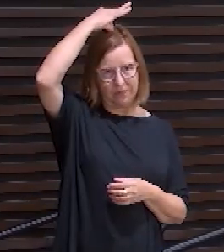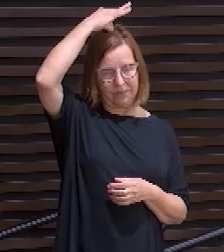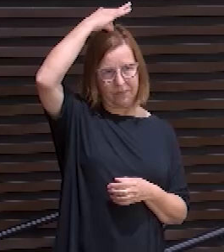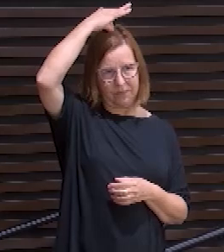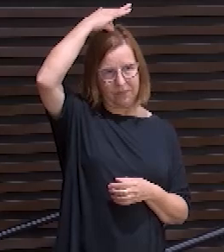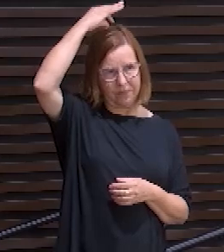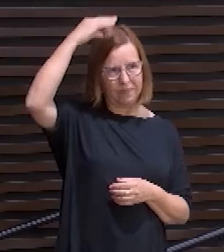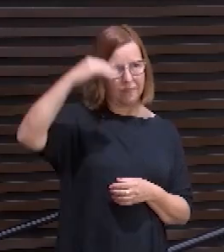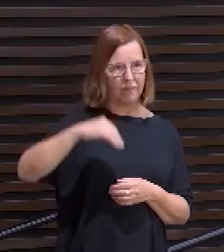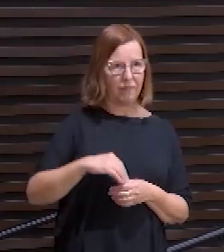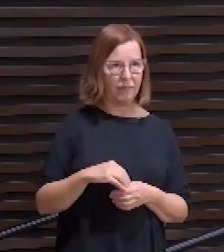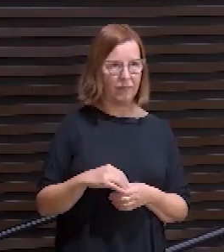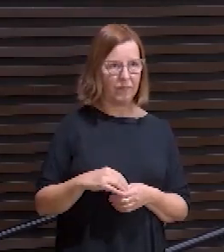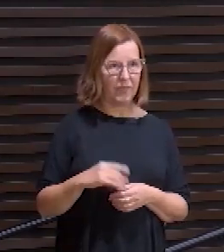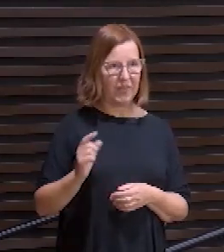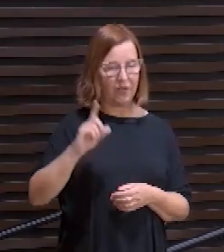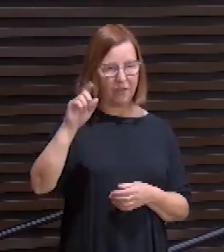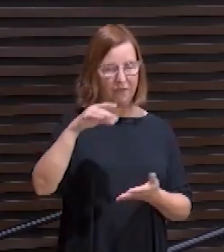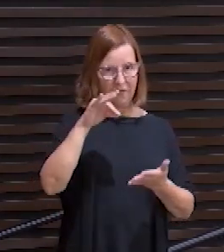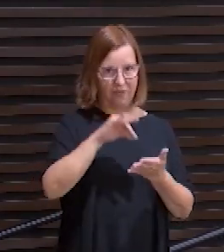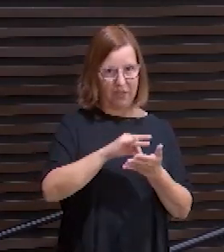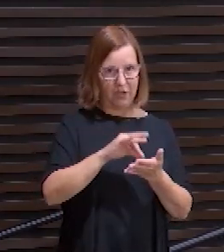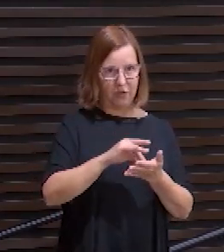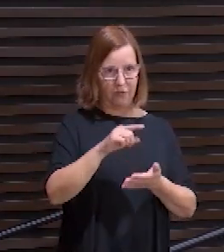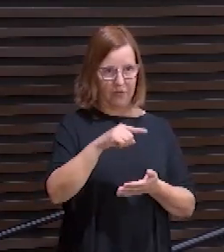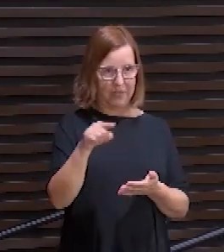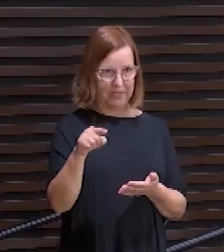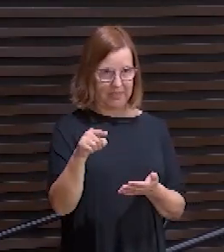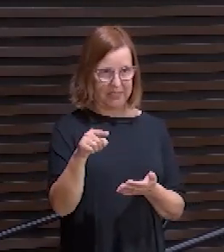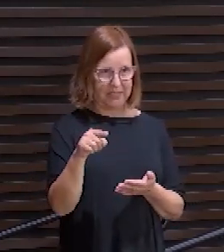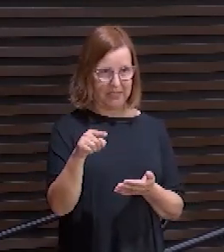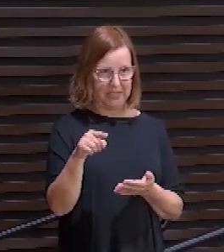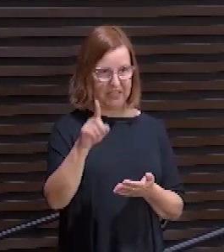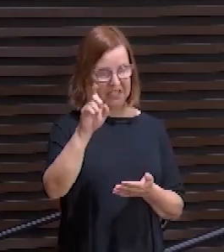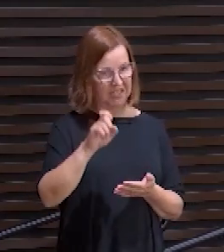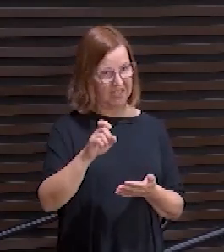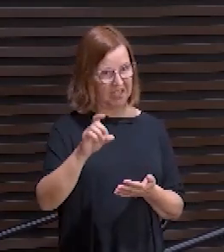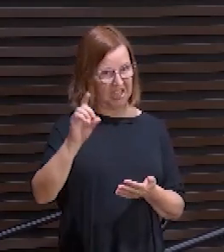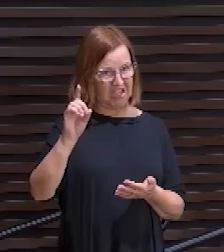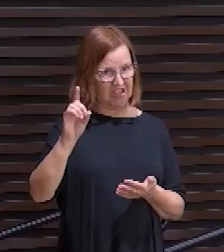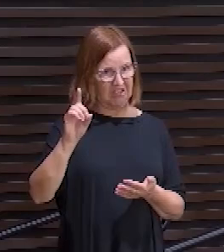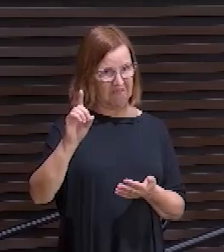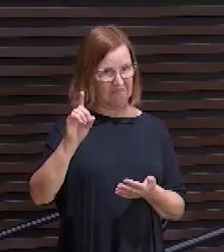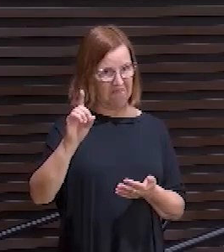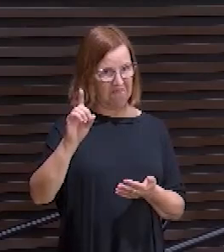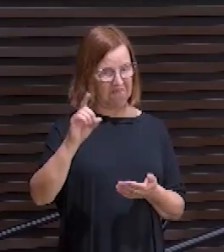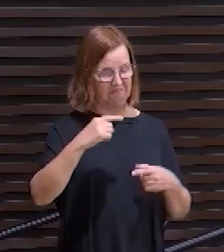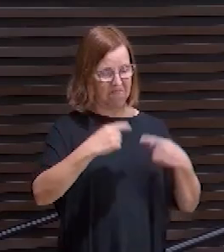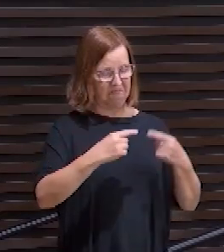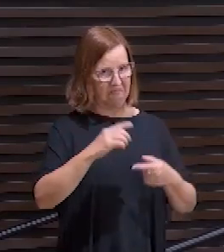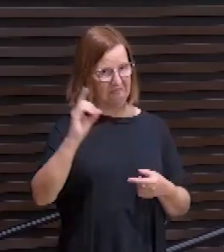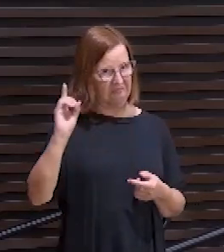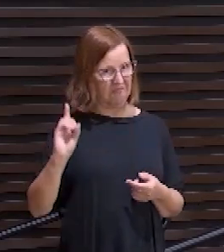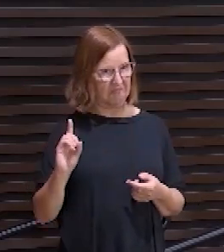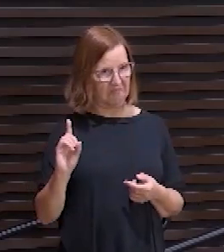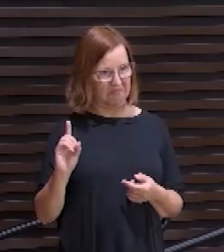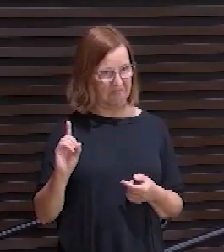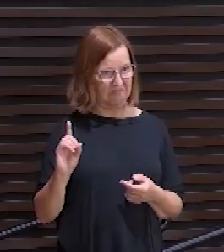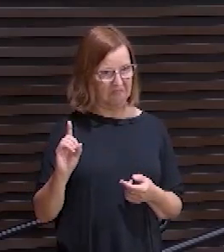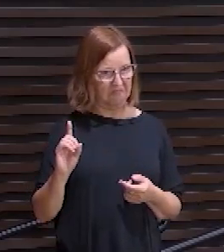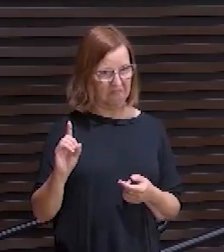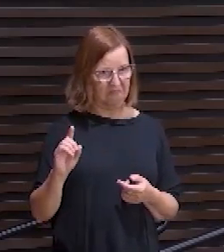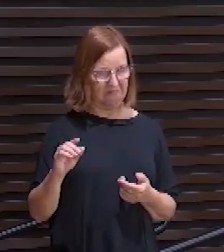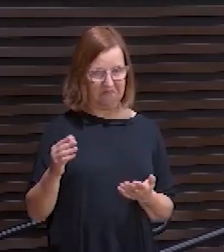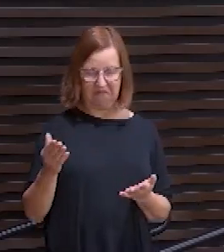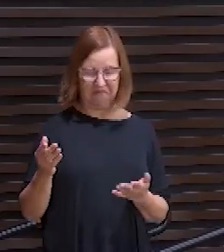Não é o fato de você ser de direita que deixará você apto para estas